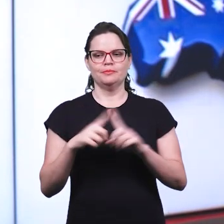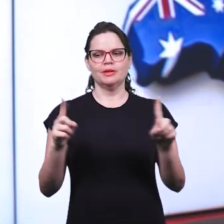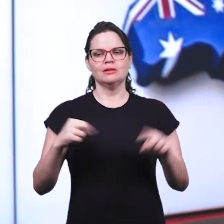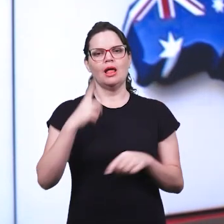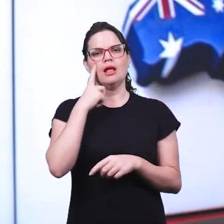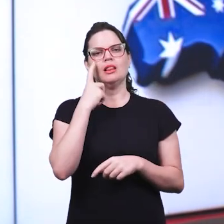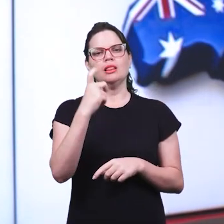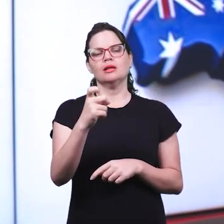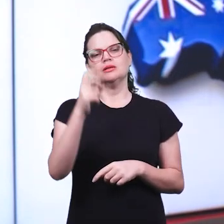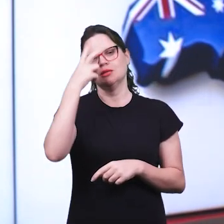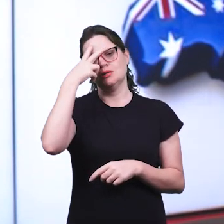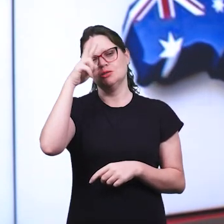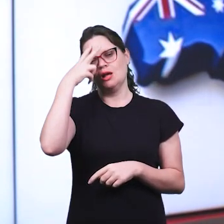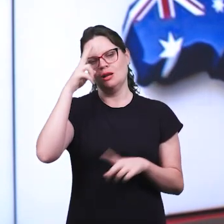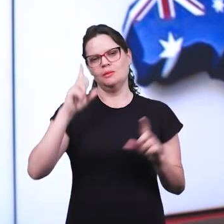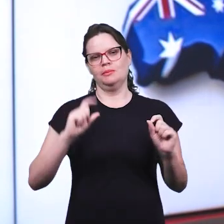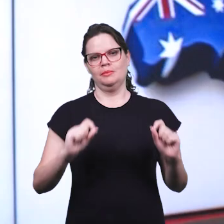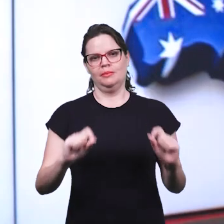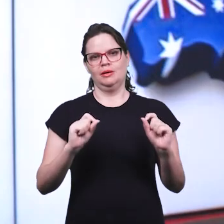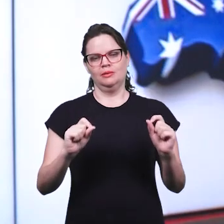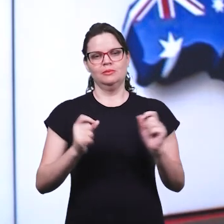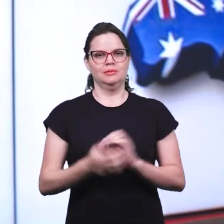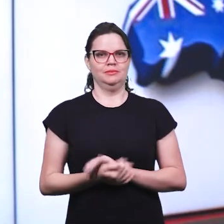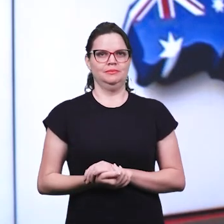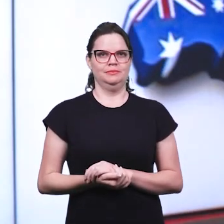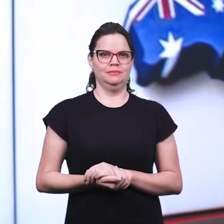ressaltar que, além dessas